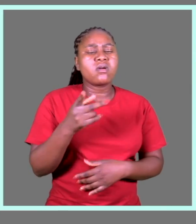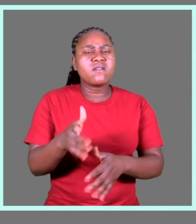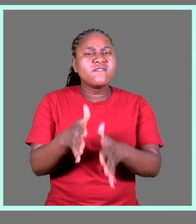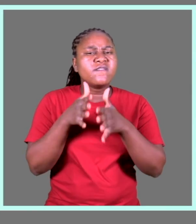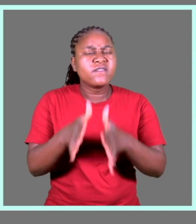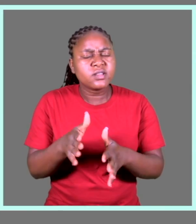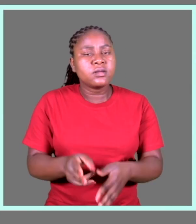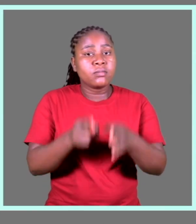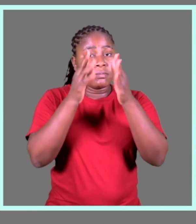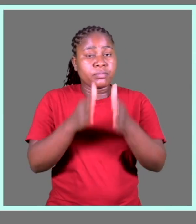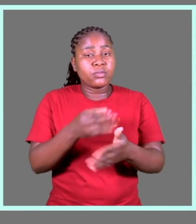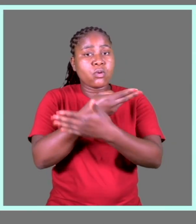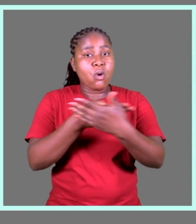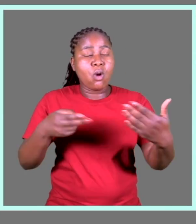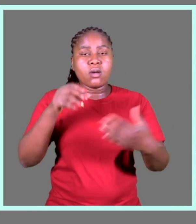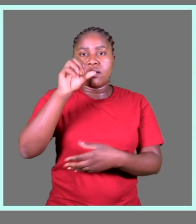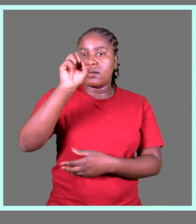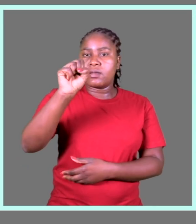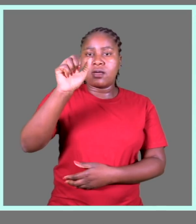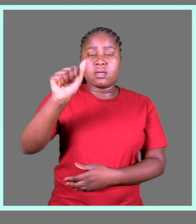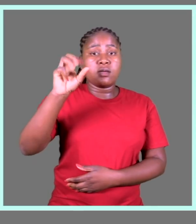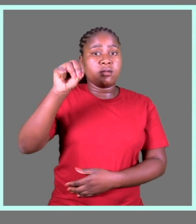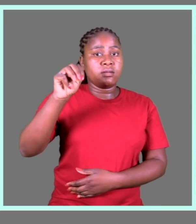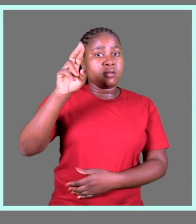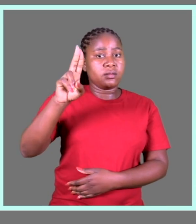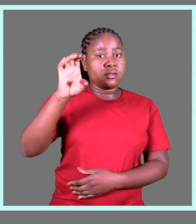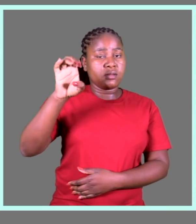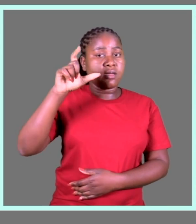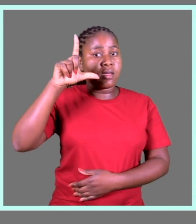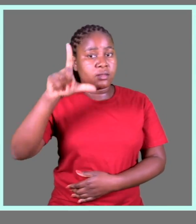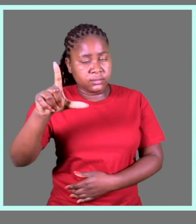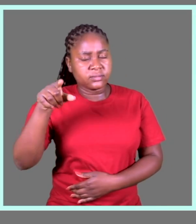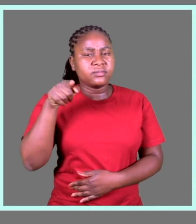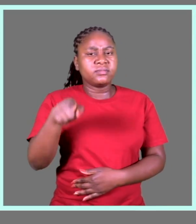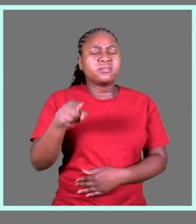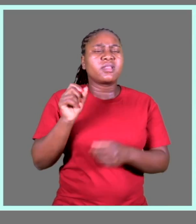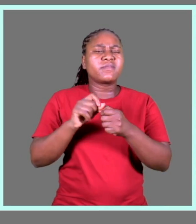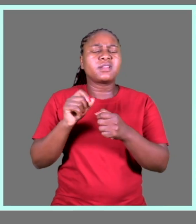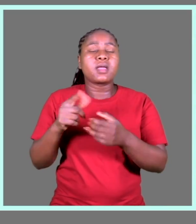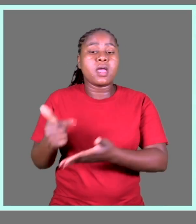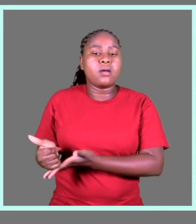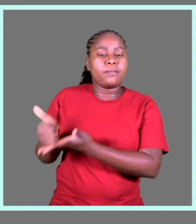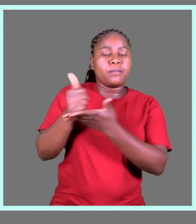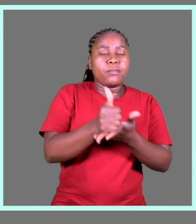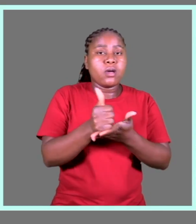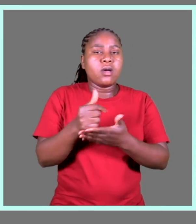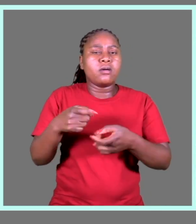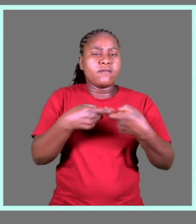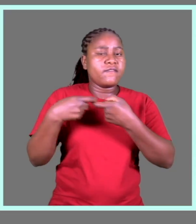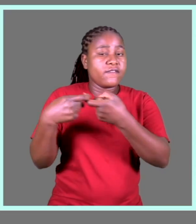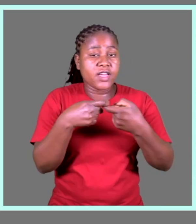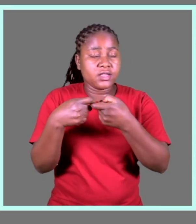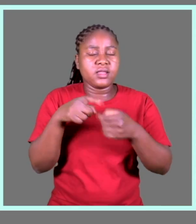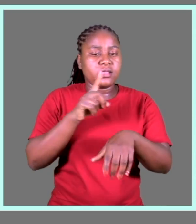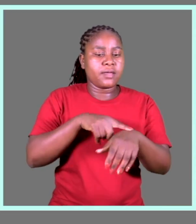Esta foi a alternativa encontrada por Samuel Nhasengo para garantir o sustento para sua